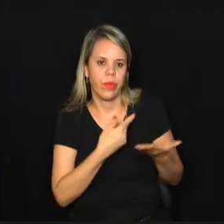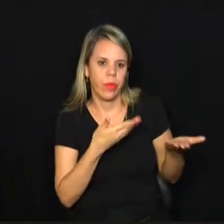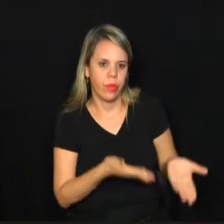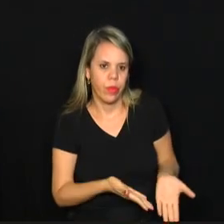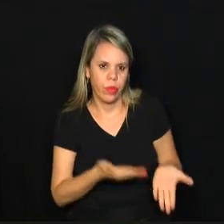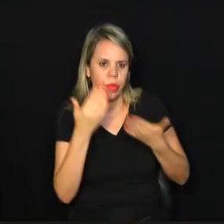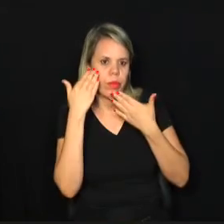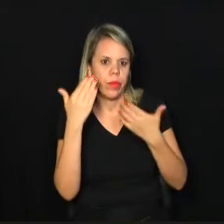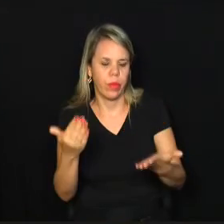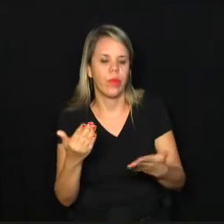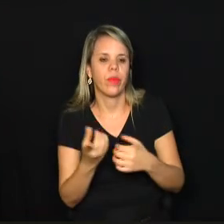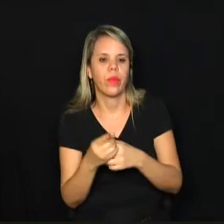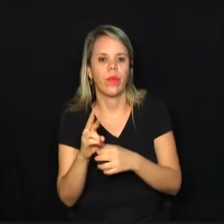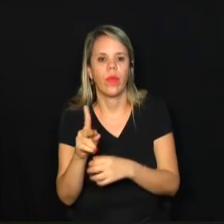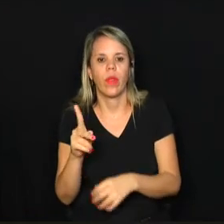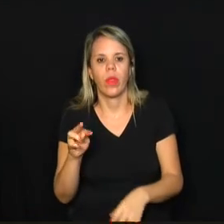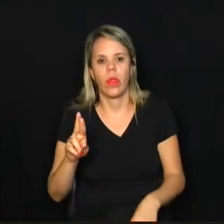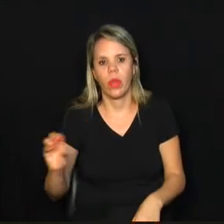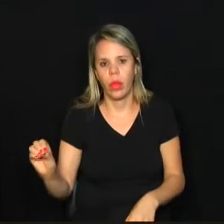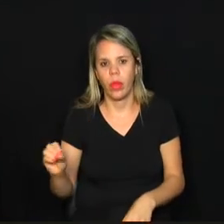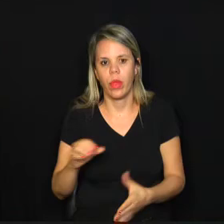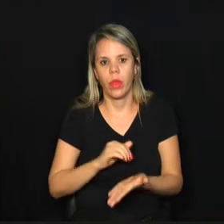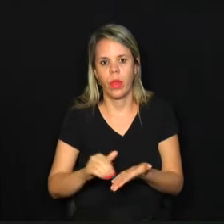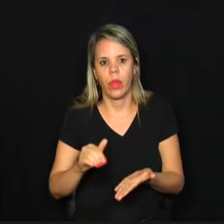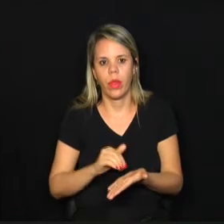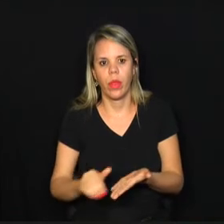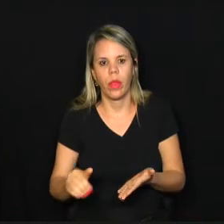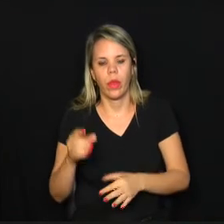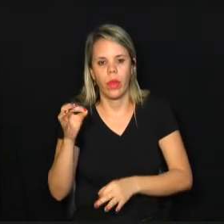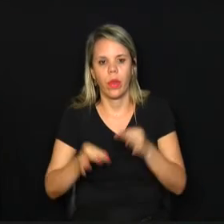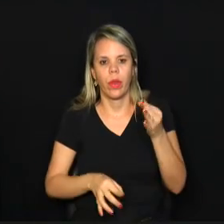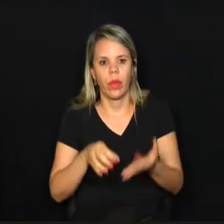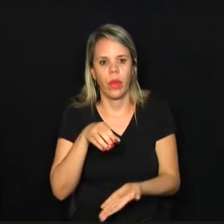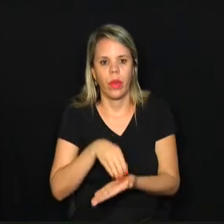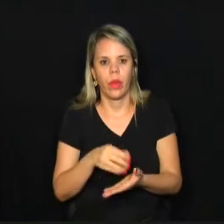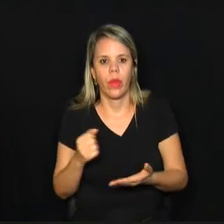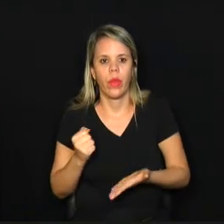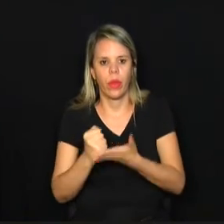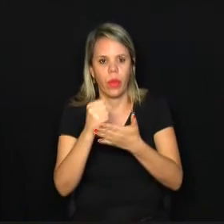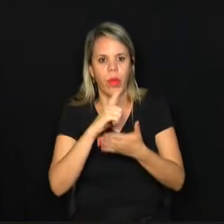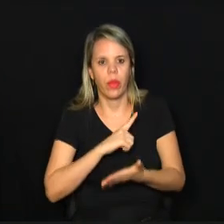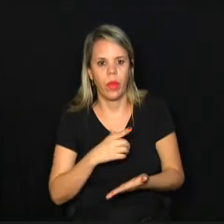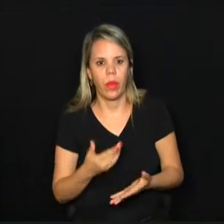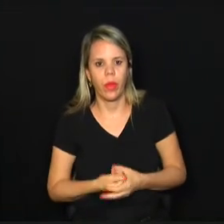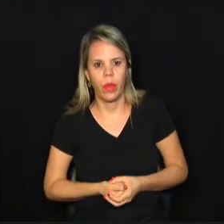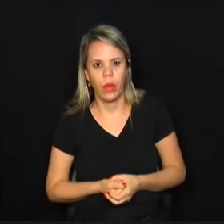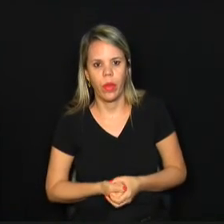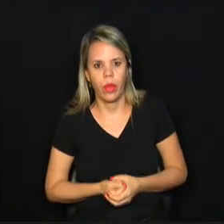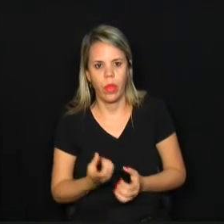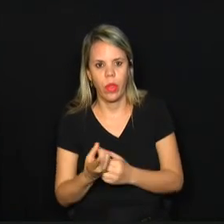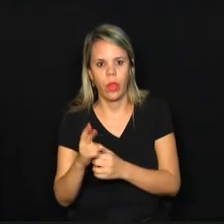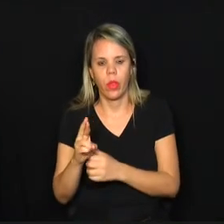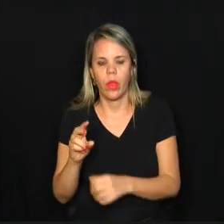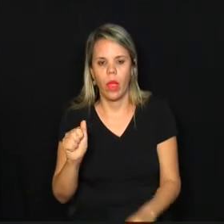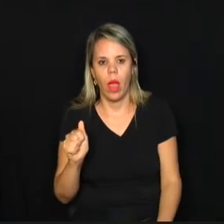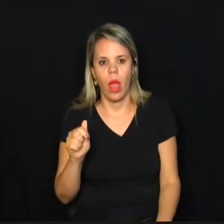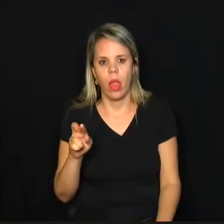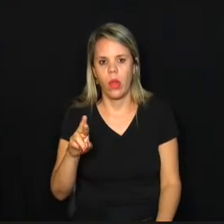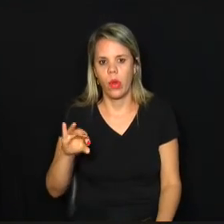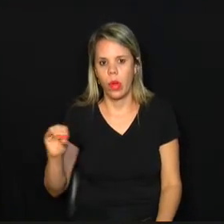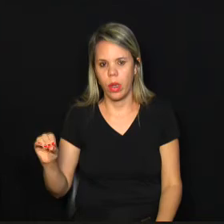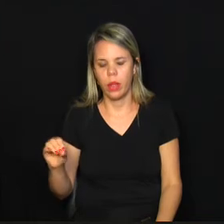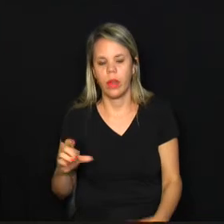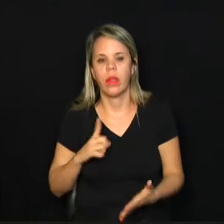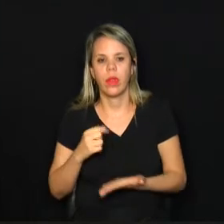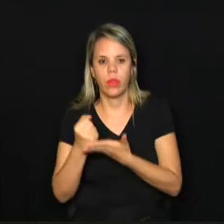Então, agradecer ao doutor Panuto, Secretaria Jurídica, pelo auxílio que nos tem dado, ao doutor Aurílio, pelo auxílio que